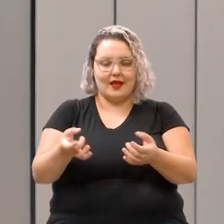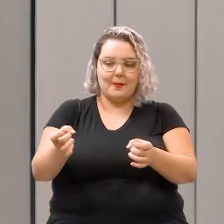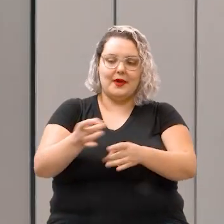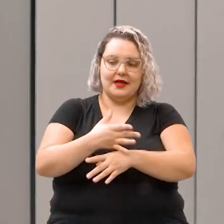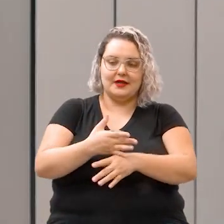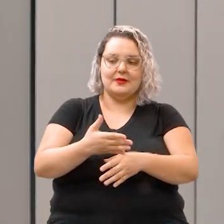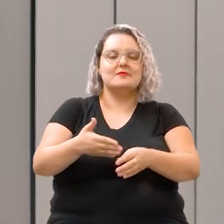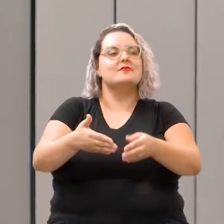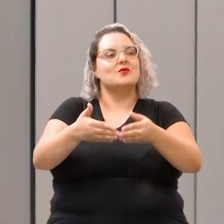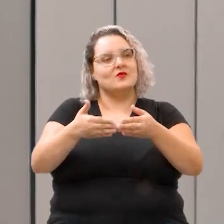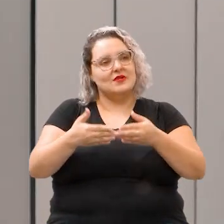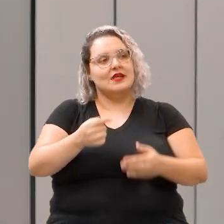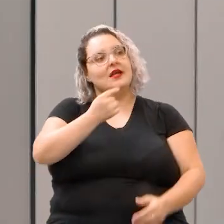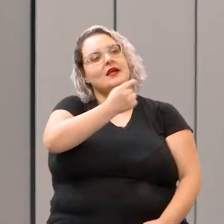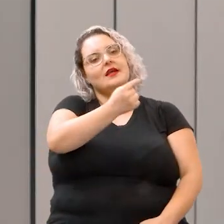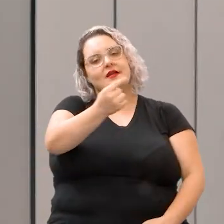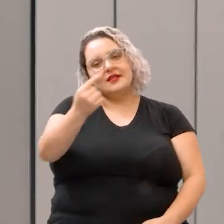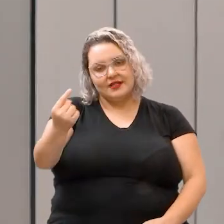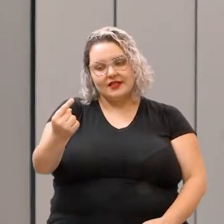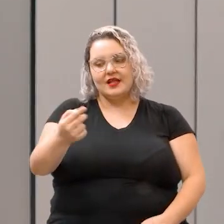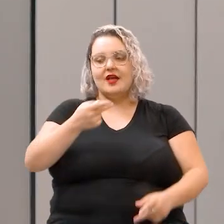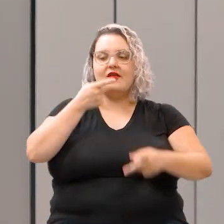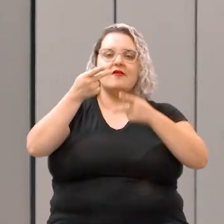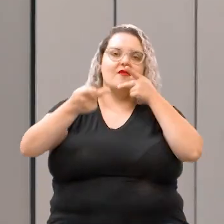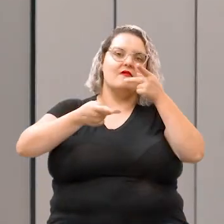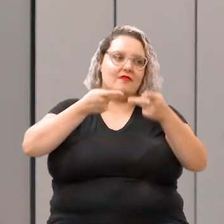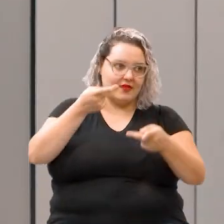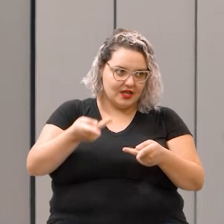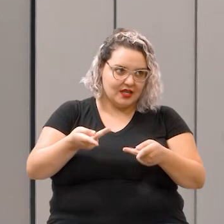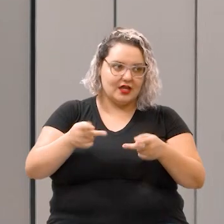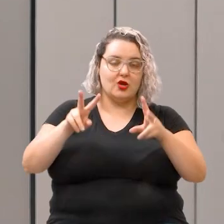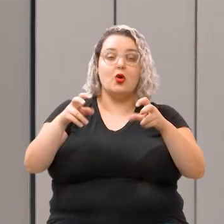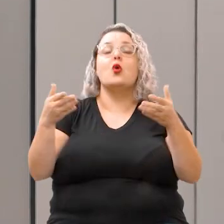por gentileza, que cada um de vocês fale sobre essa